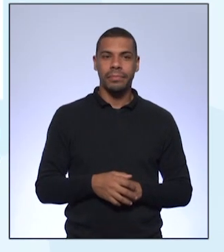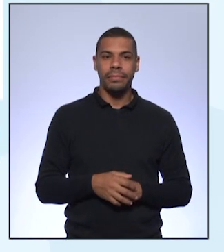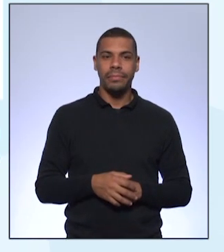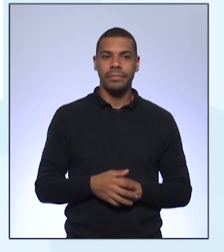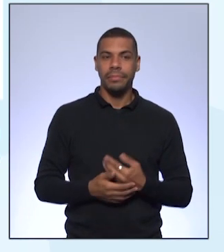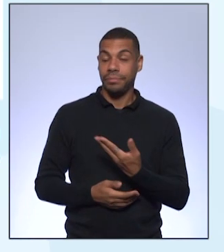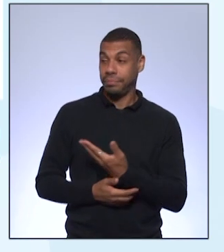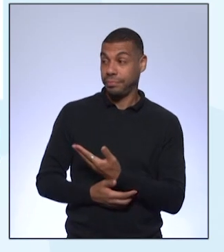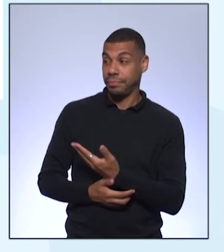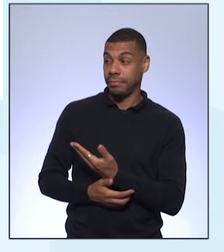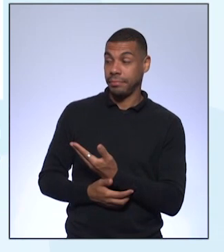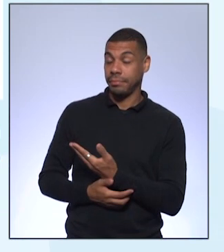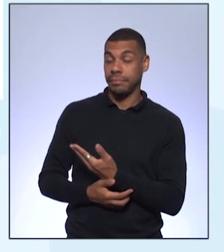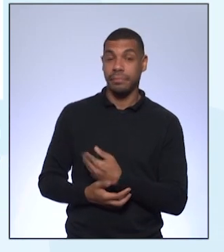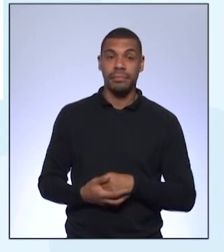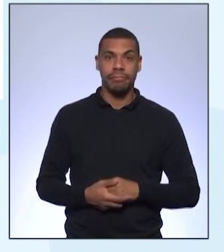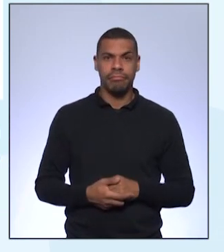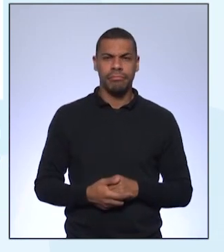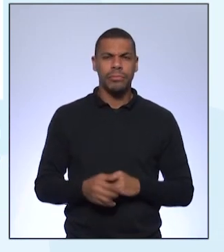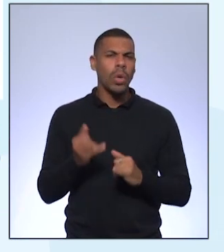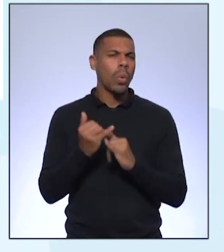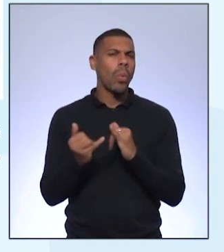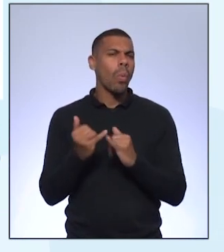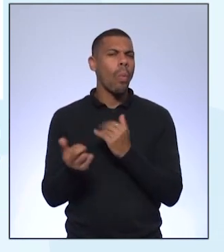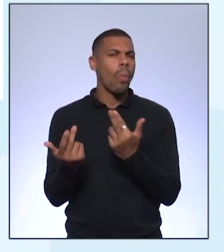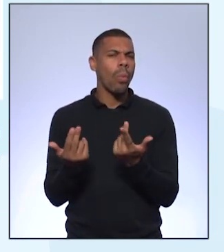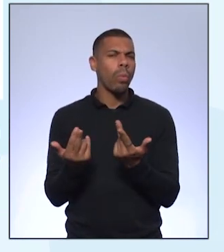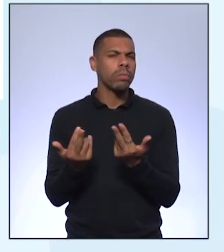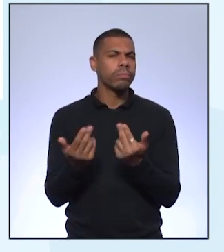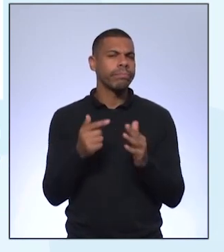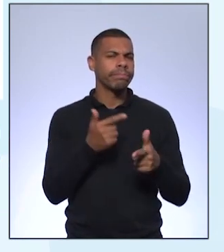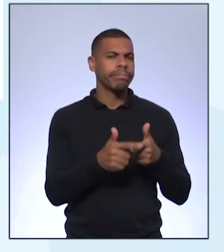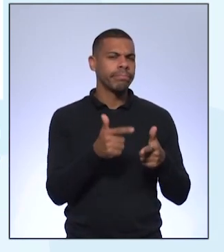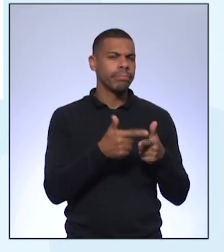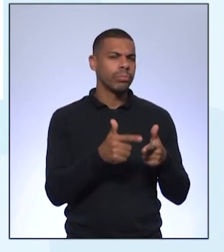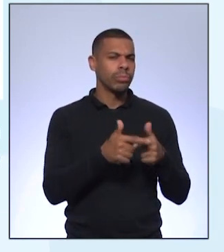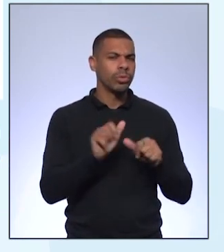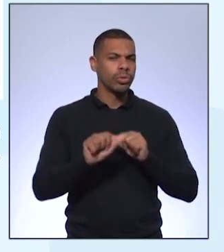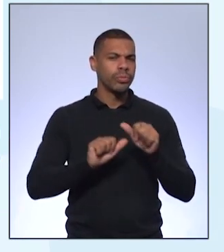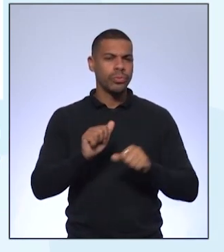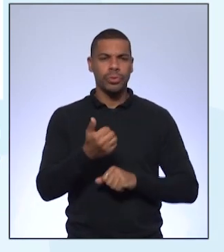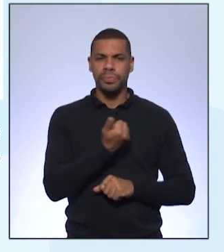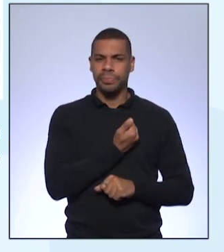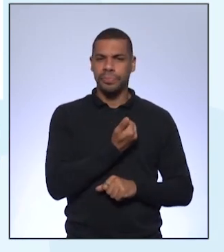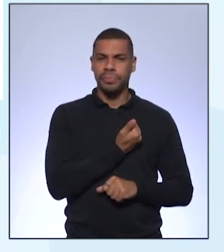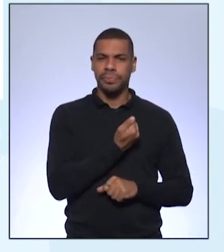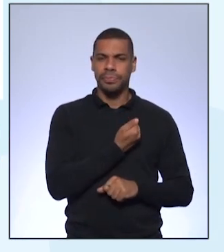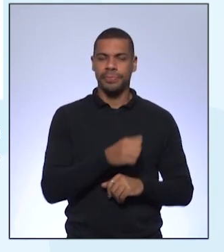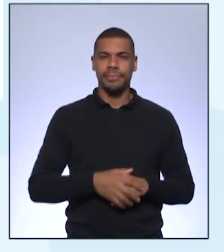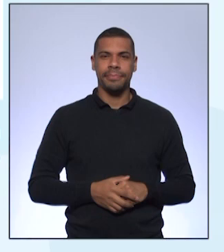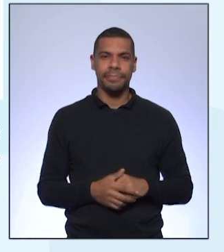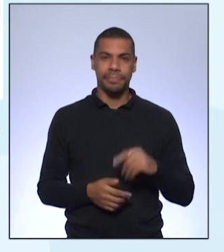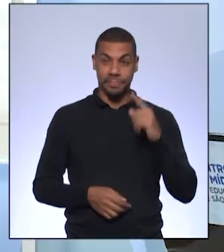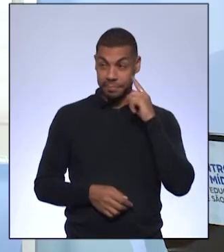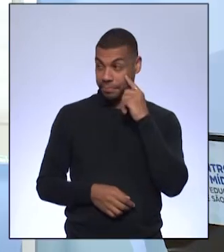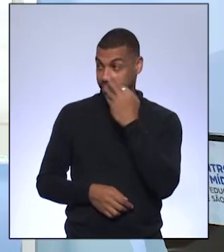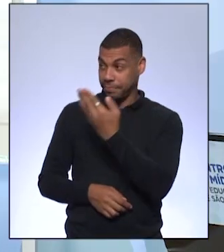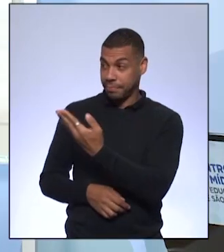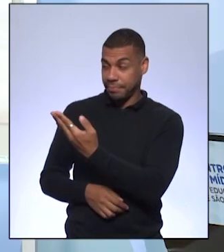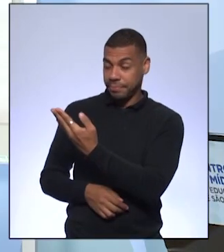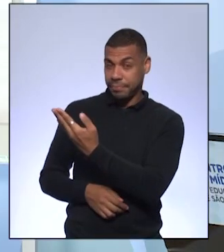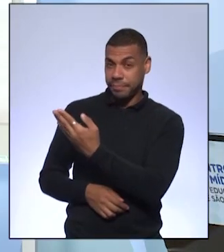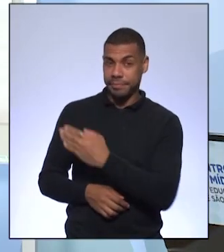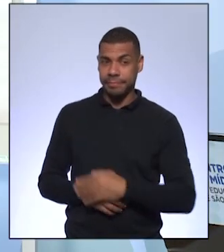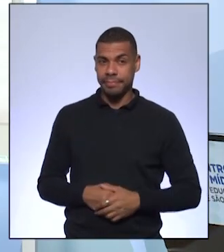A leitura do problema é absolutamente a mesma, tudo bem? Dá um tempinho para vocês olharem direitinho.